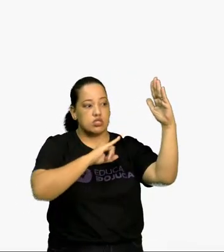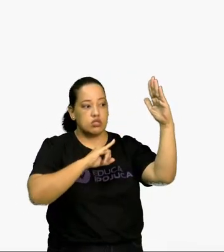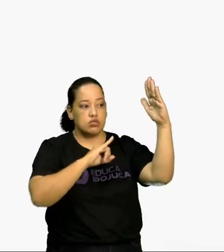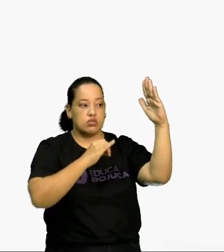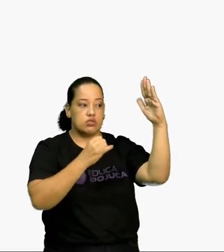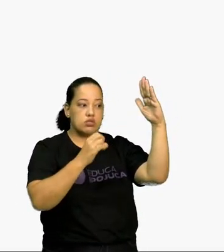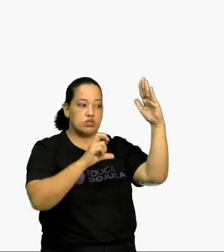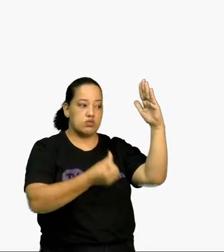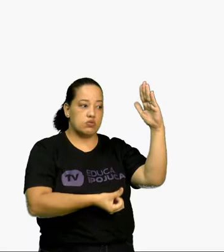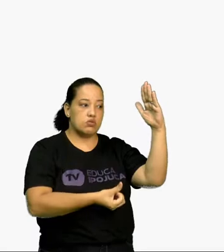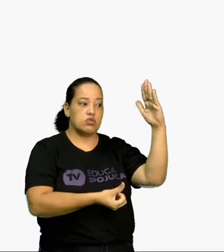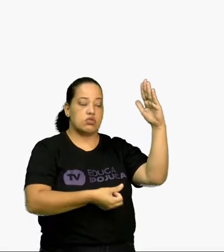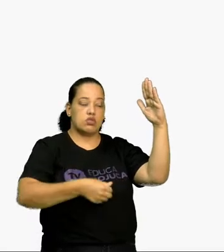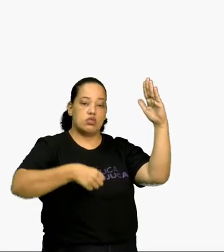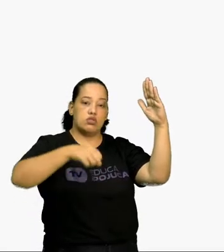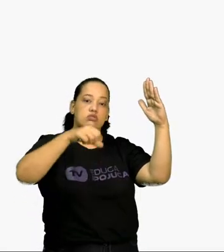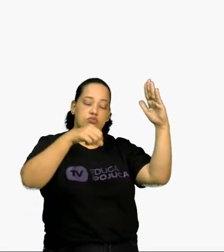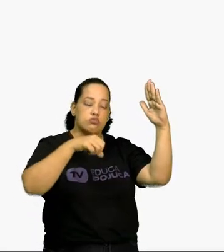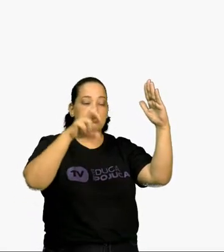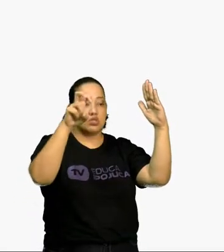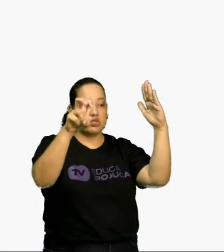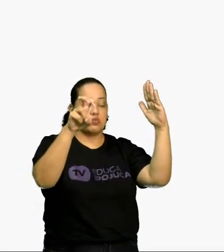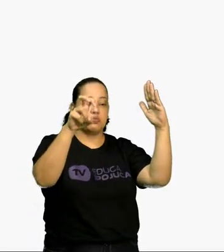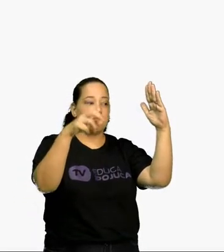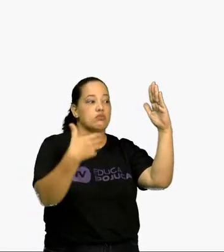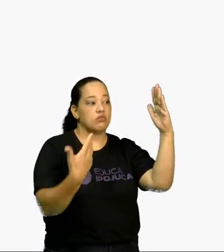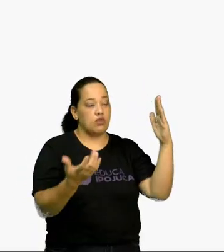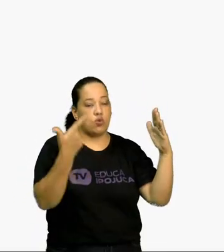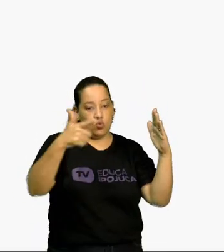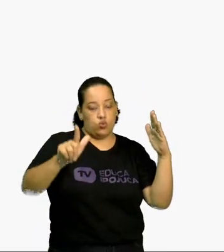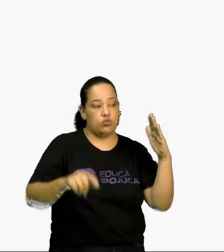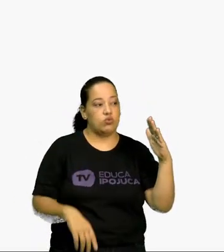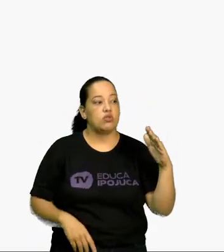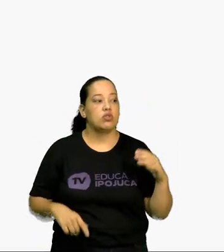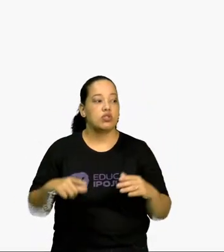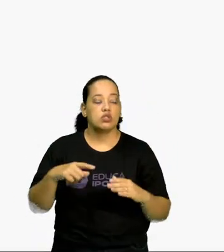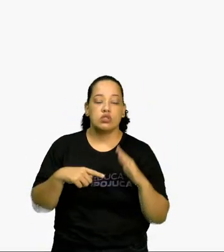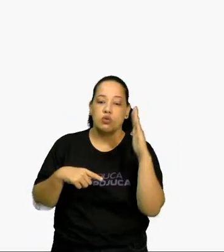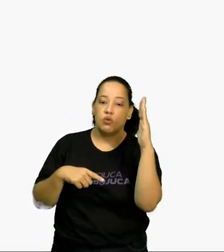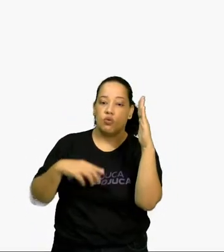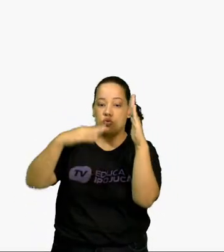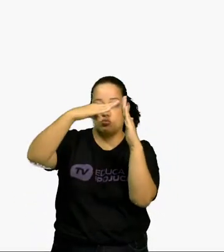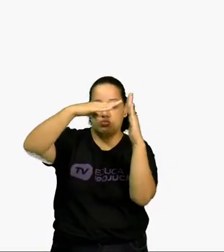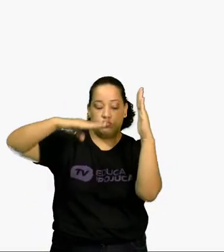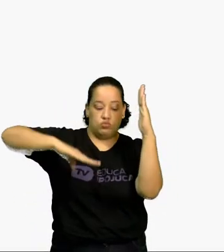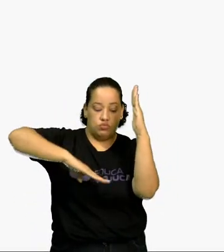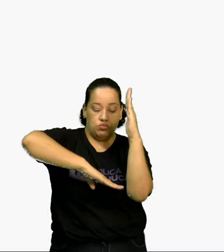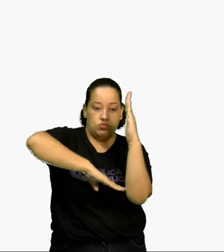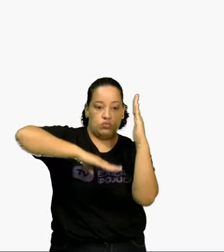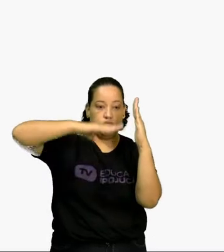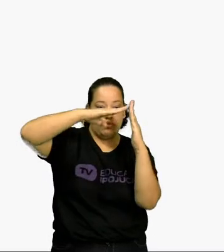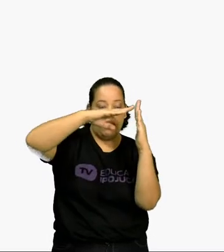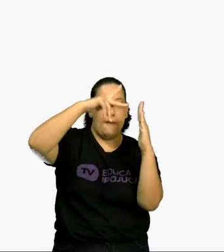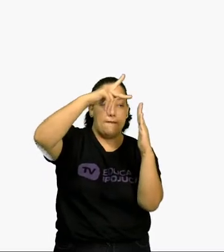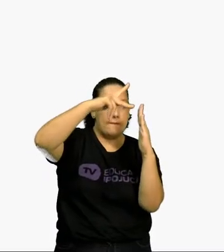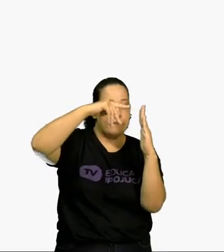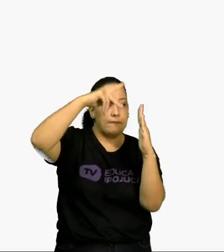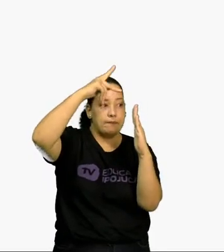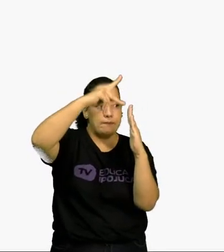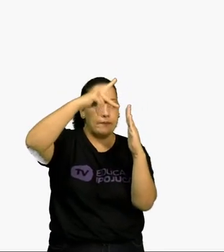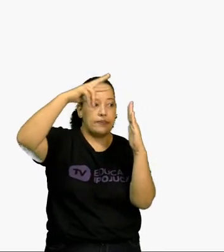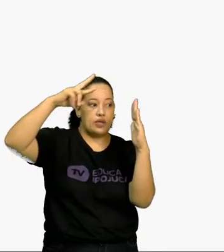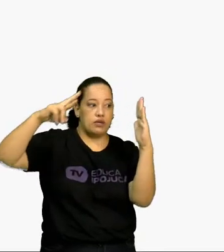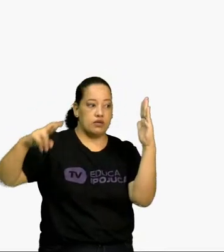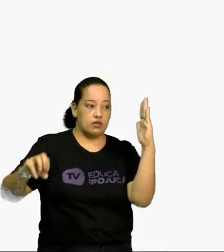JK 6 centímetros. Vamos ver outro triângulo. O triângulo PQR,